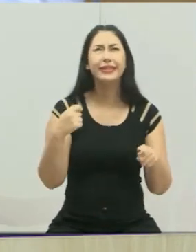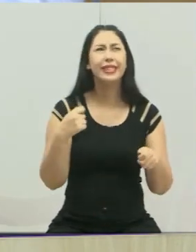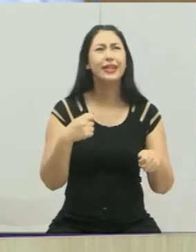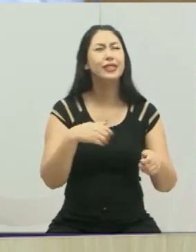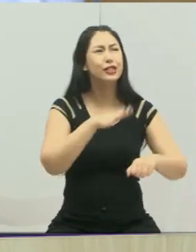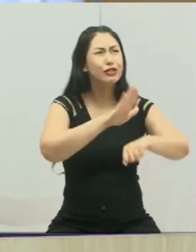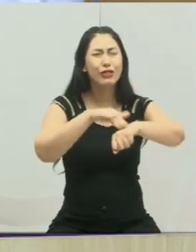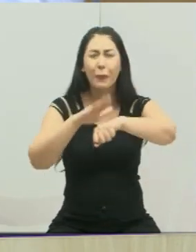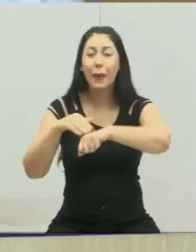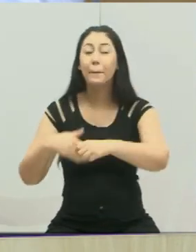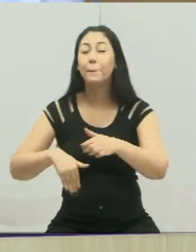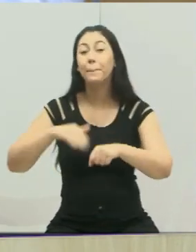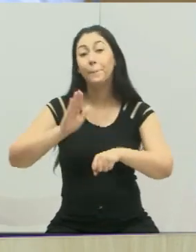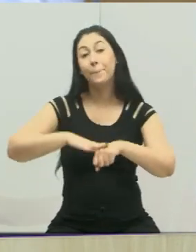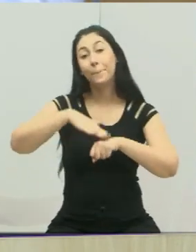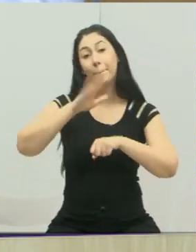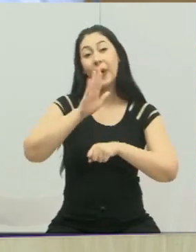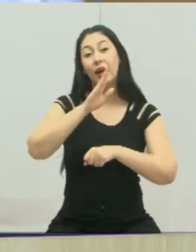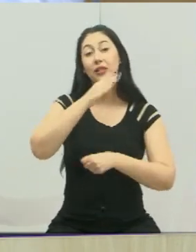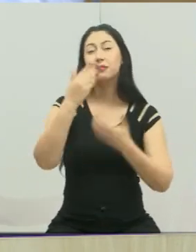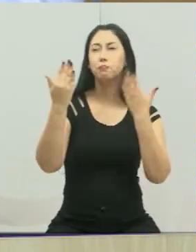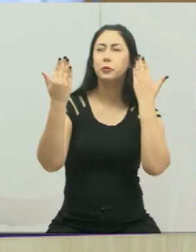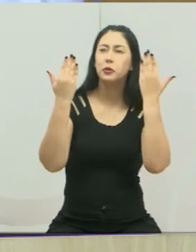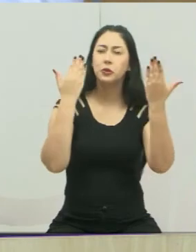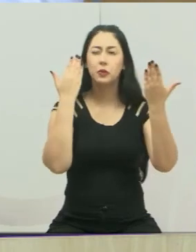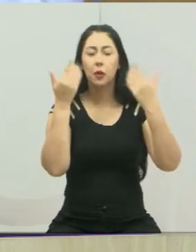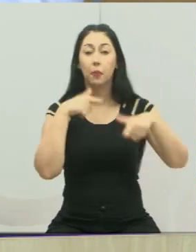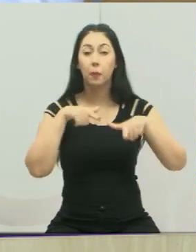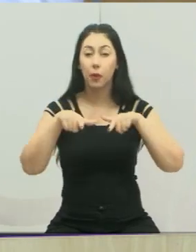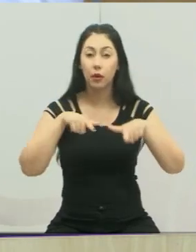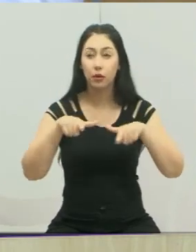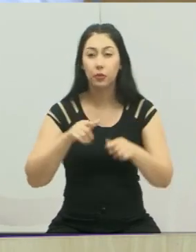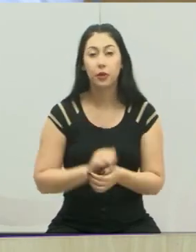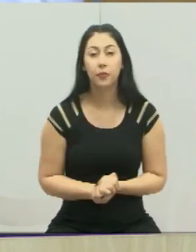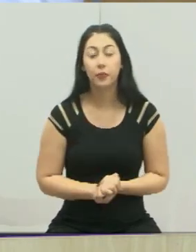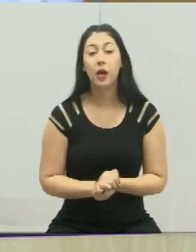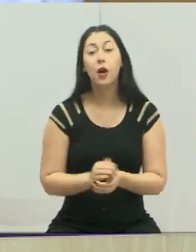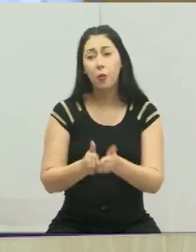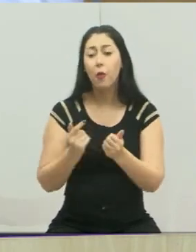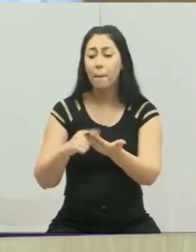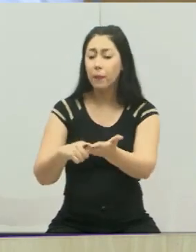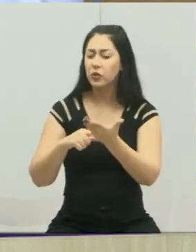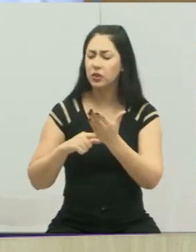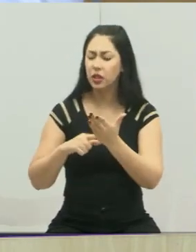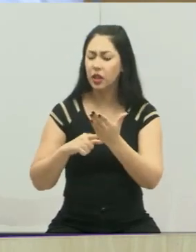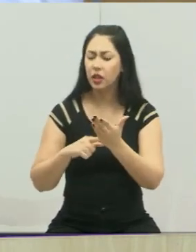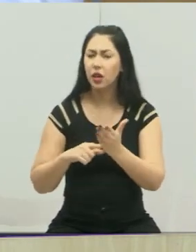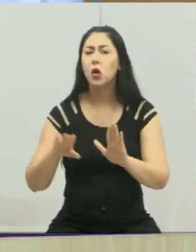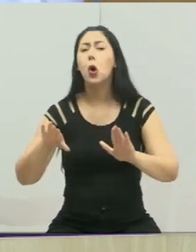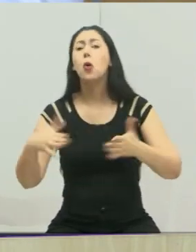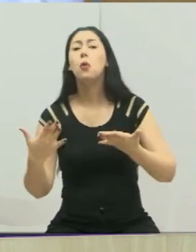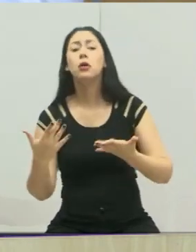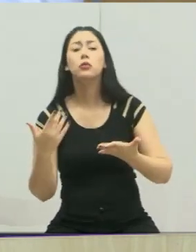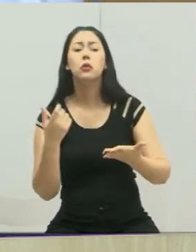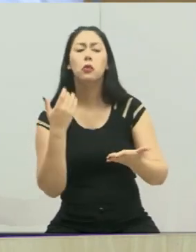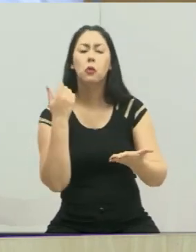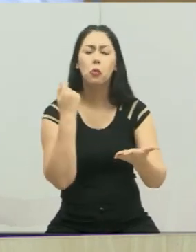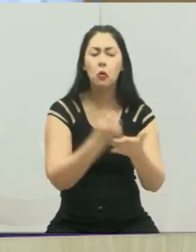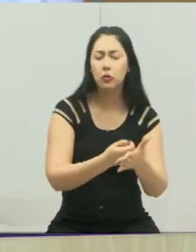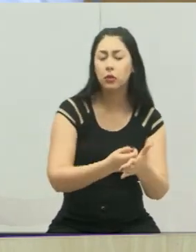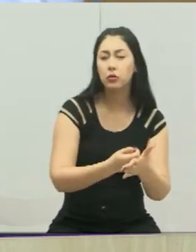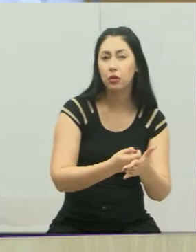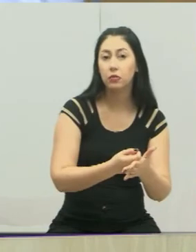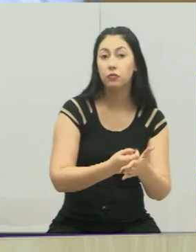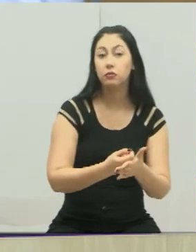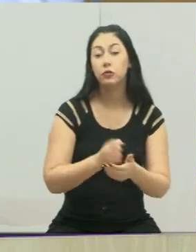informar detalhadamente, por especialidade e equipamento público, as datas previstas e a quantidade de profissionais a serem contratados. Aguardo